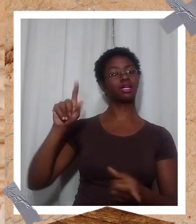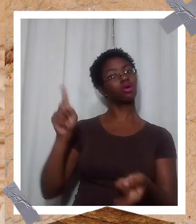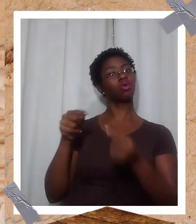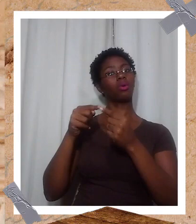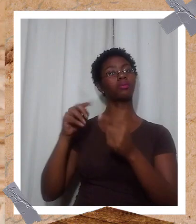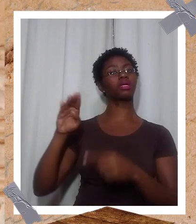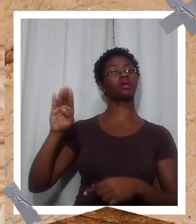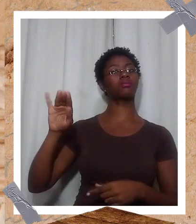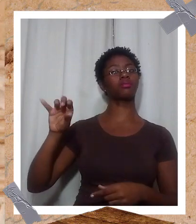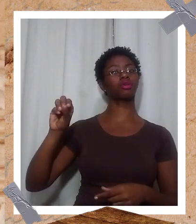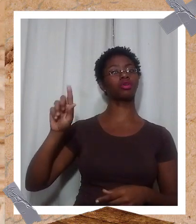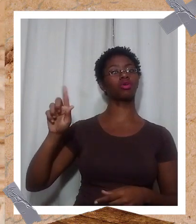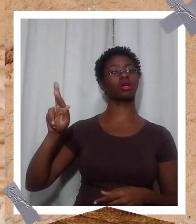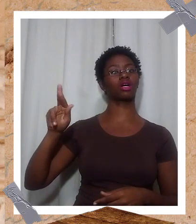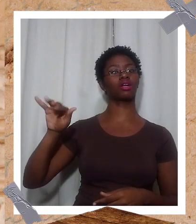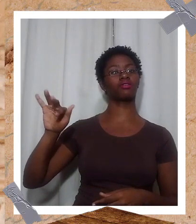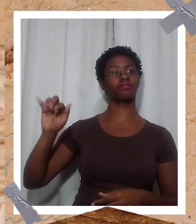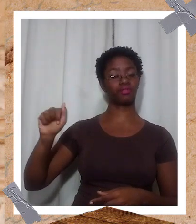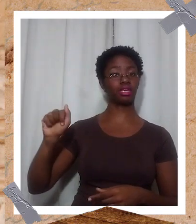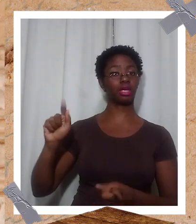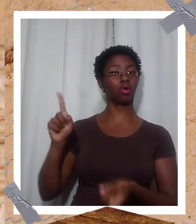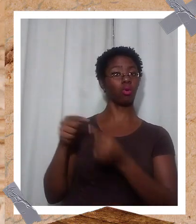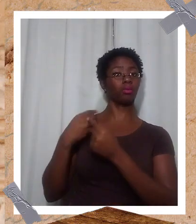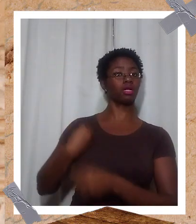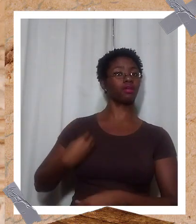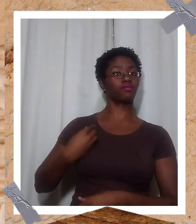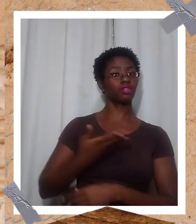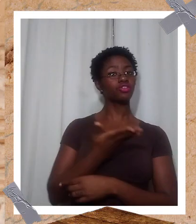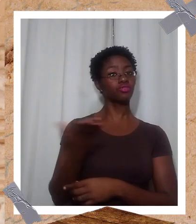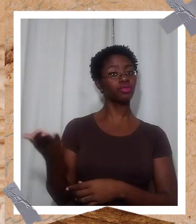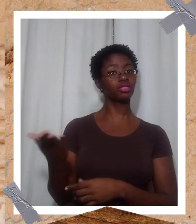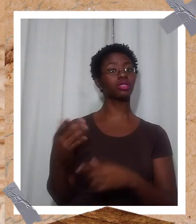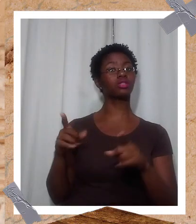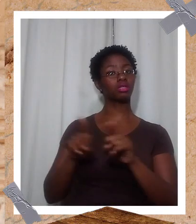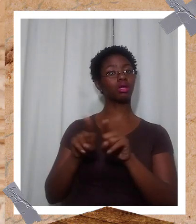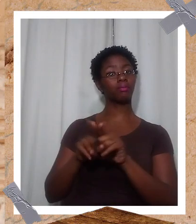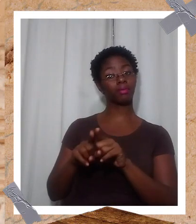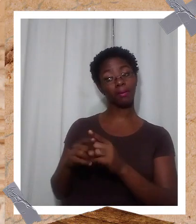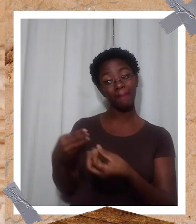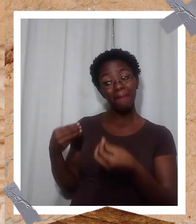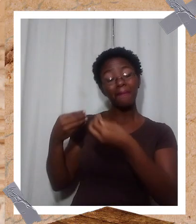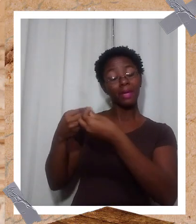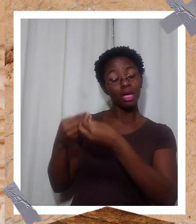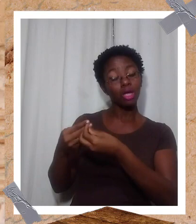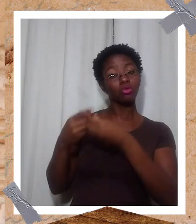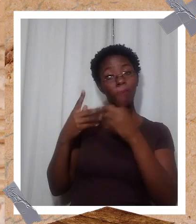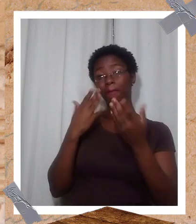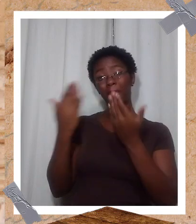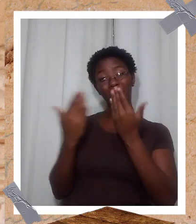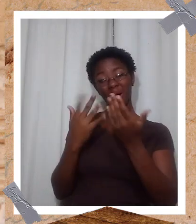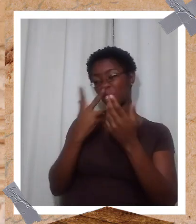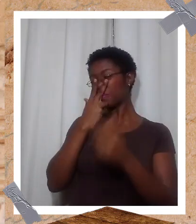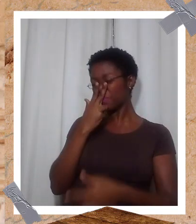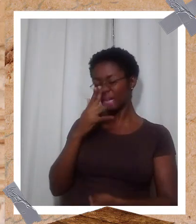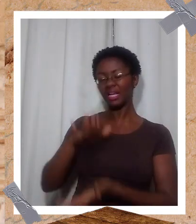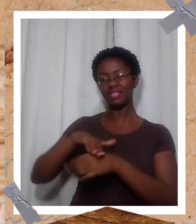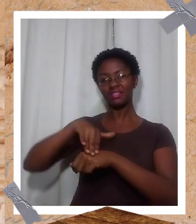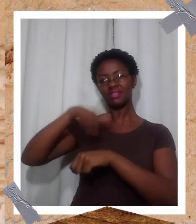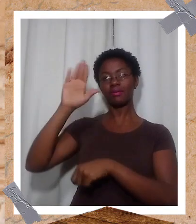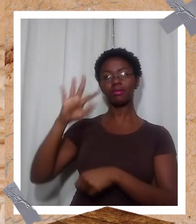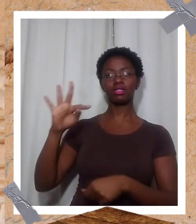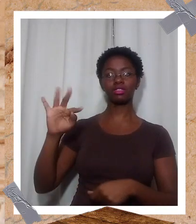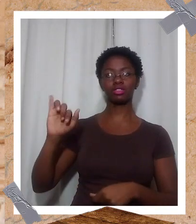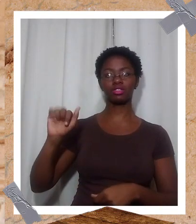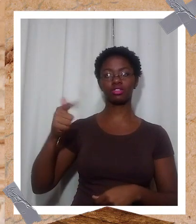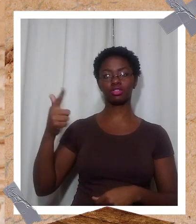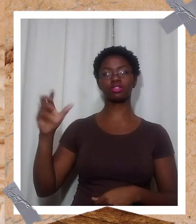que se assemelha à vida de vocês, assim, mais próxima ainda da vida do Tião, né, que teve essa relação, essa